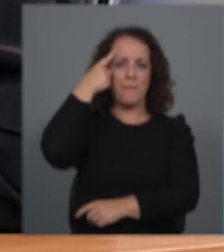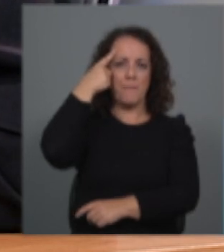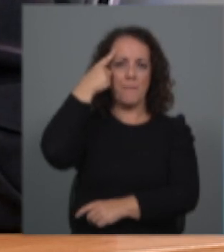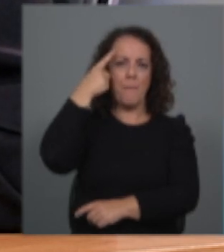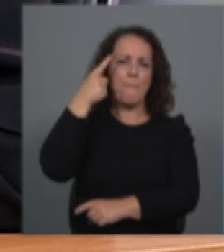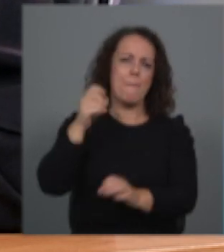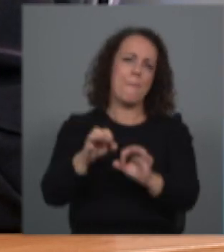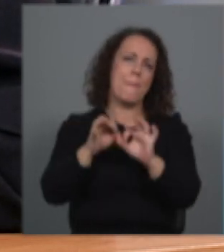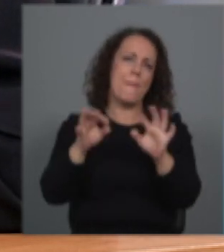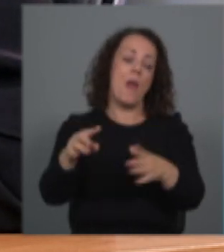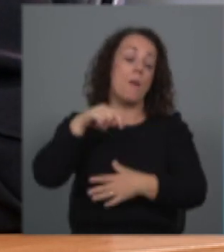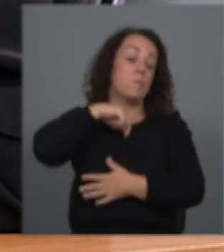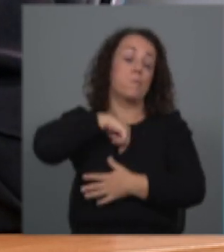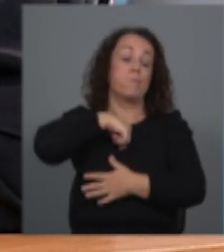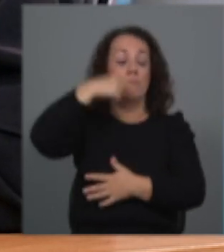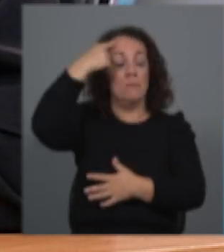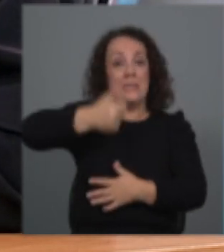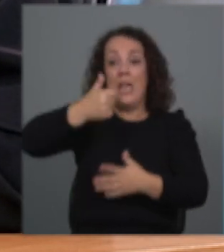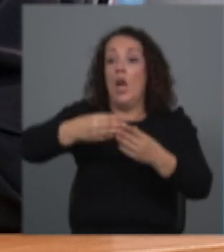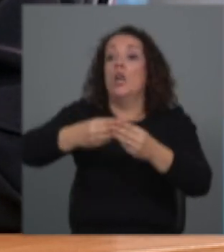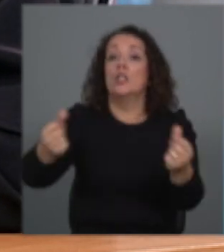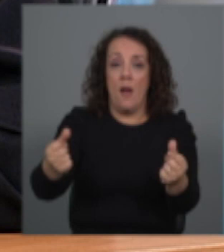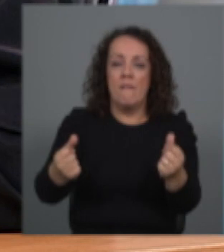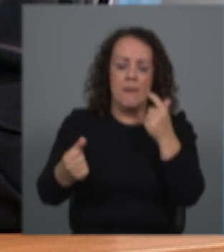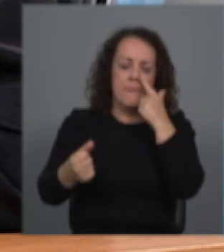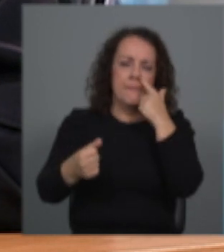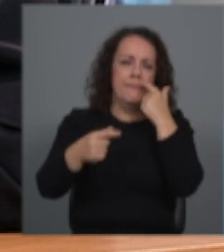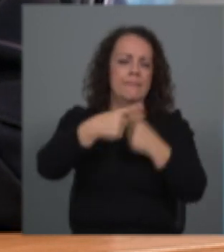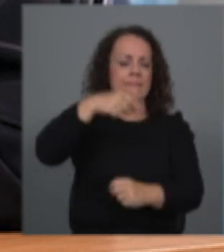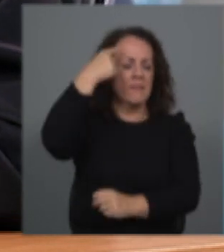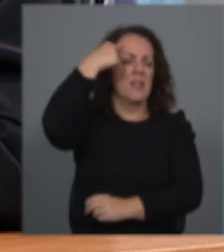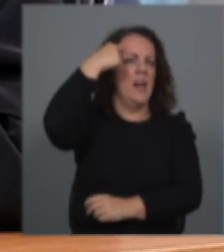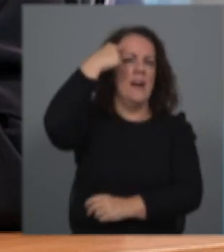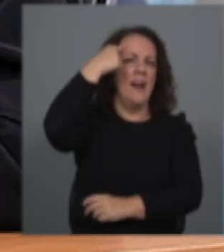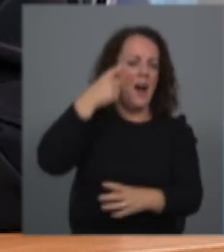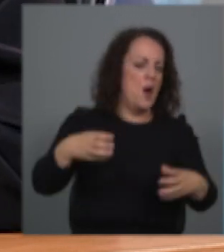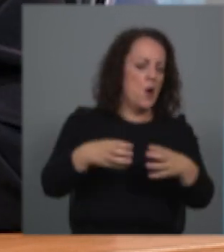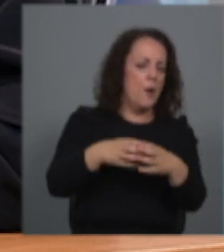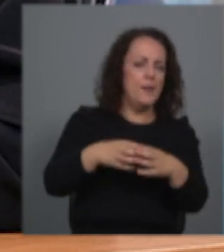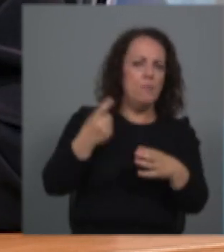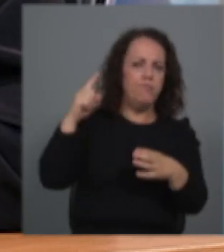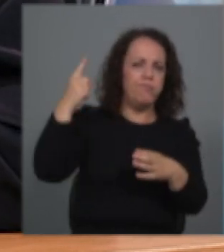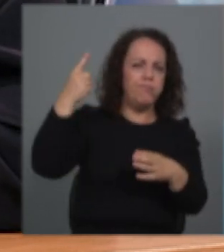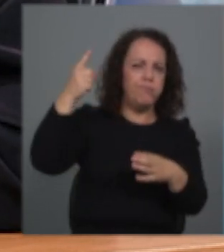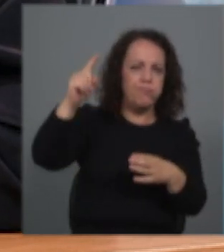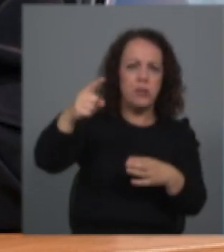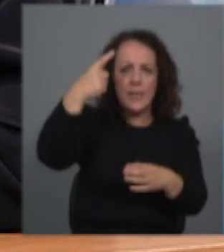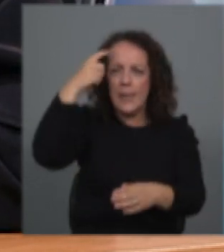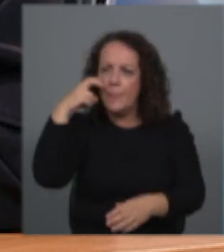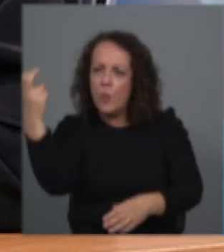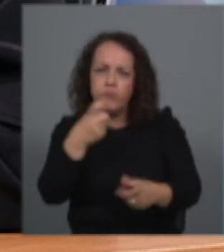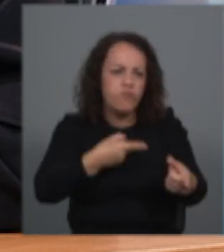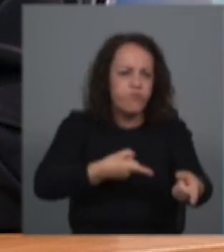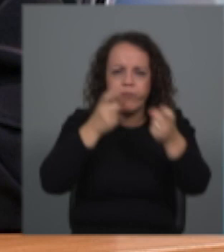o instinto humano quer resolver, portanto enviar uma expedição à caça do lobo.